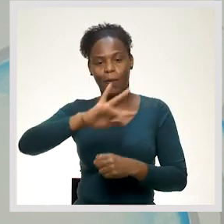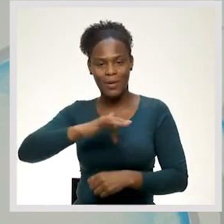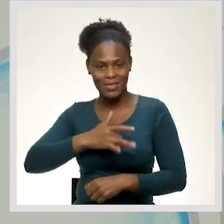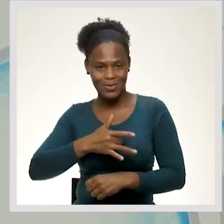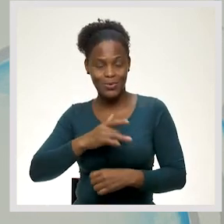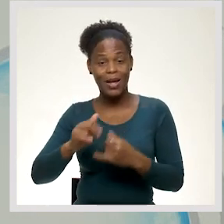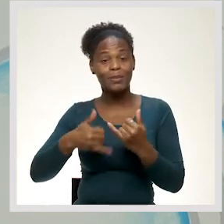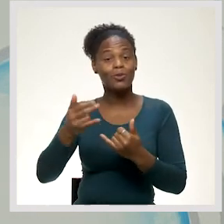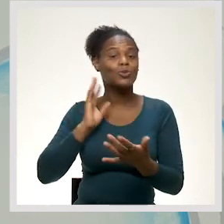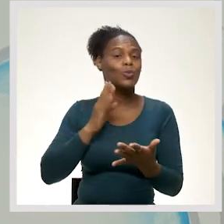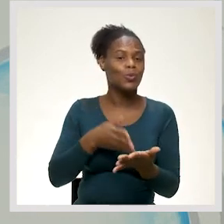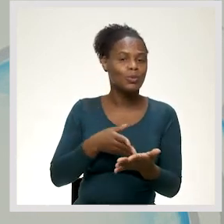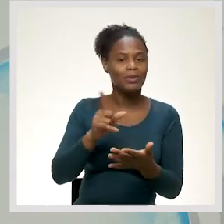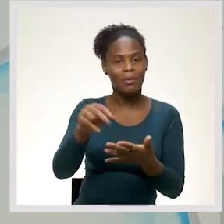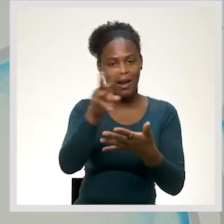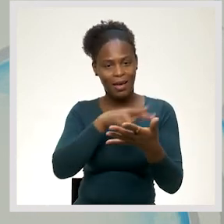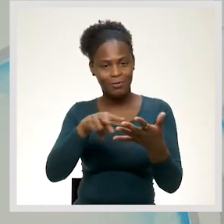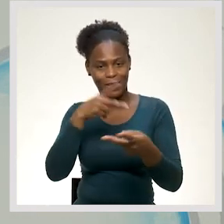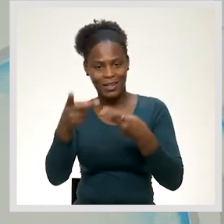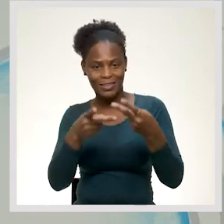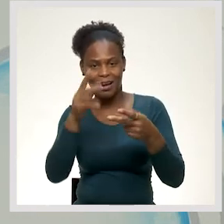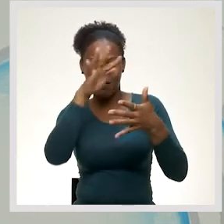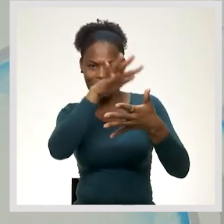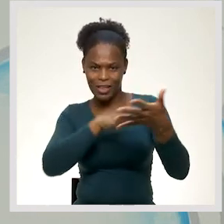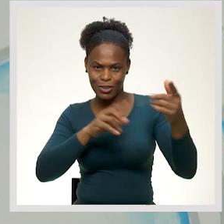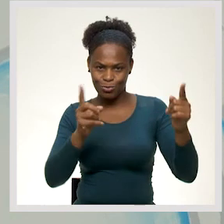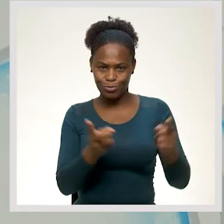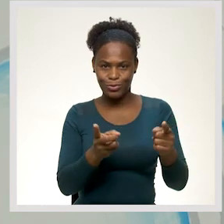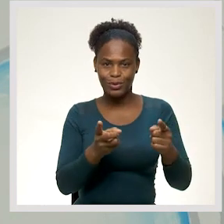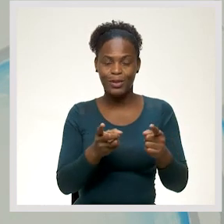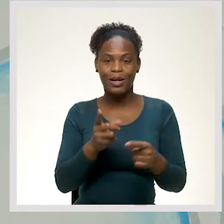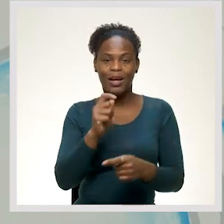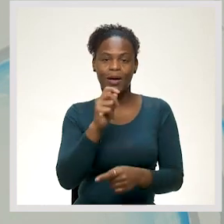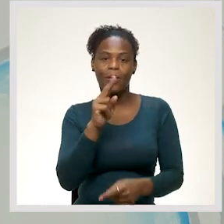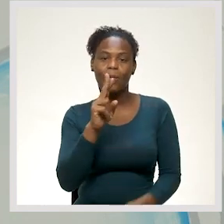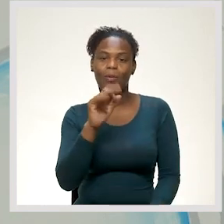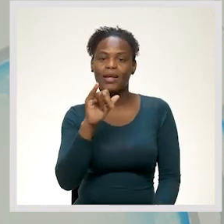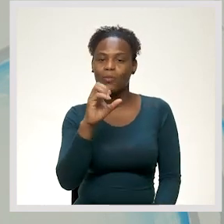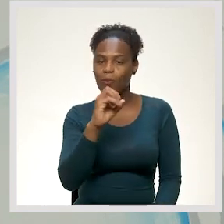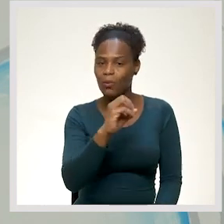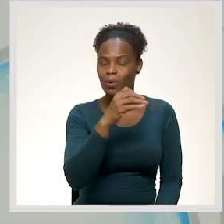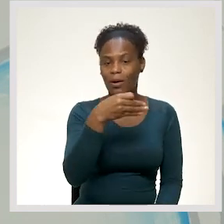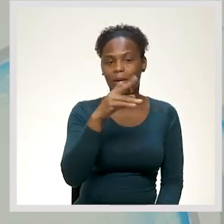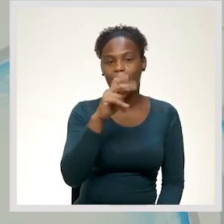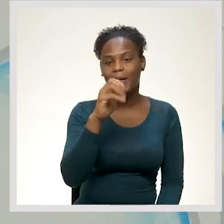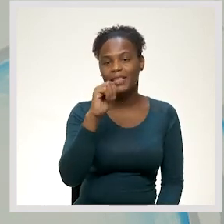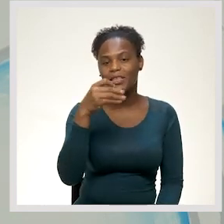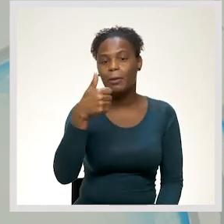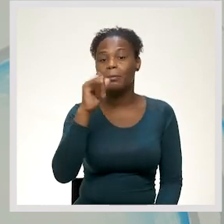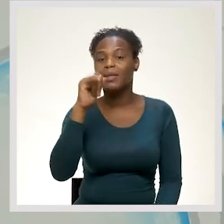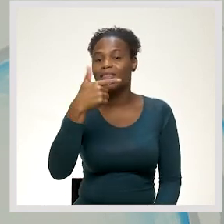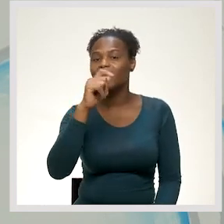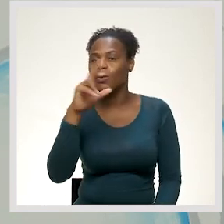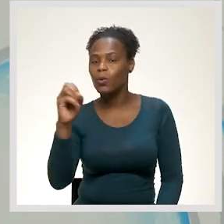romântico e, por último, lemos e analisamos o texto Eurico, o Presbítero, do escritor